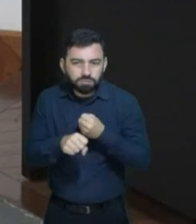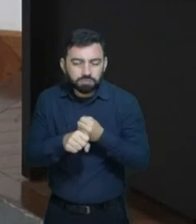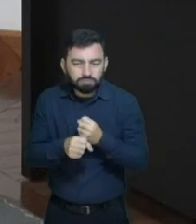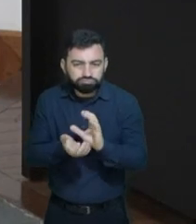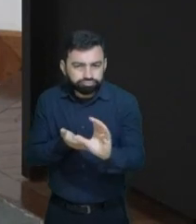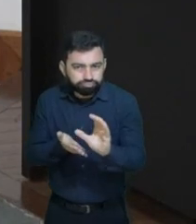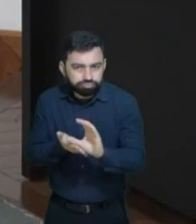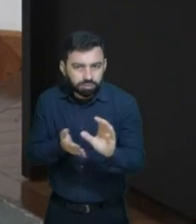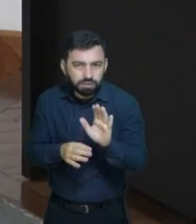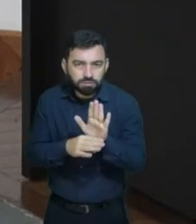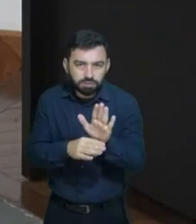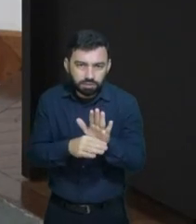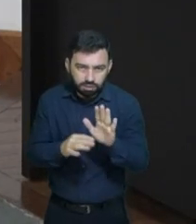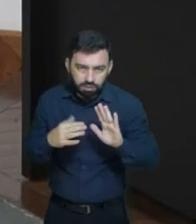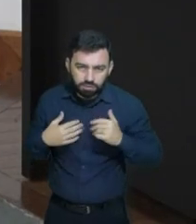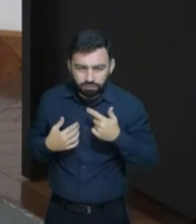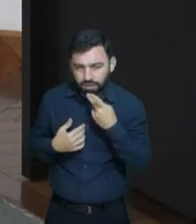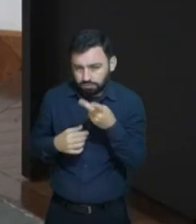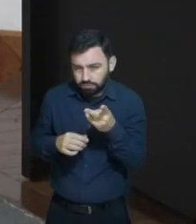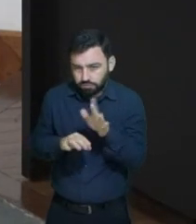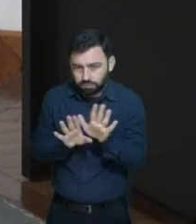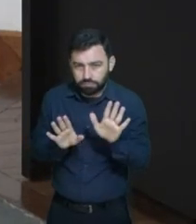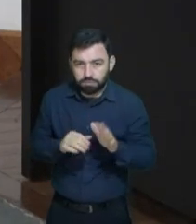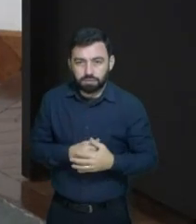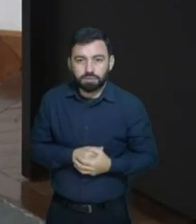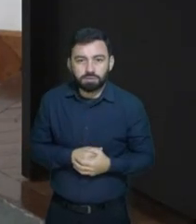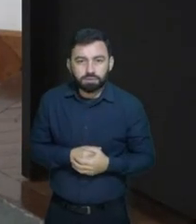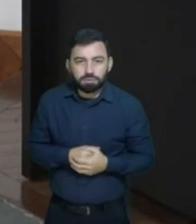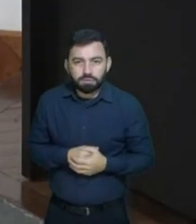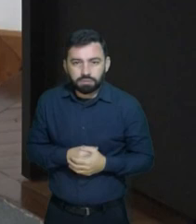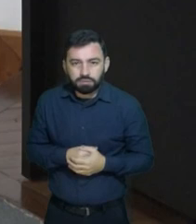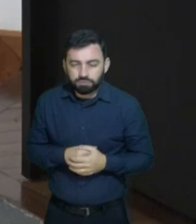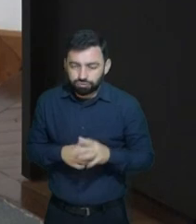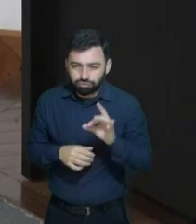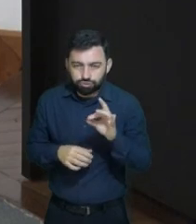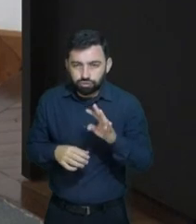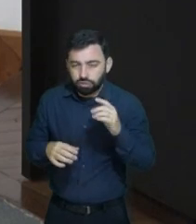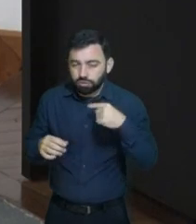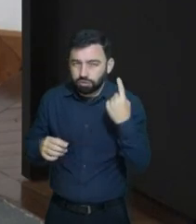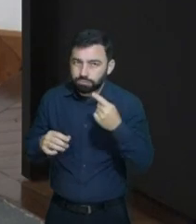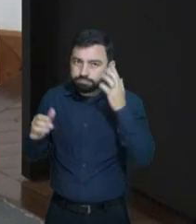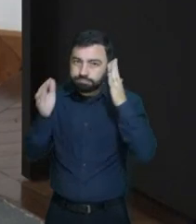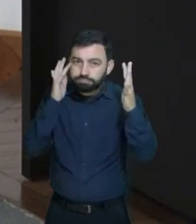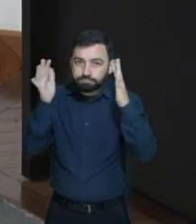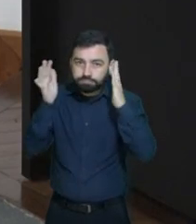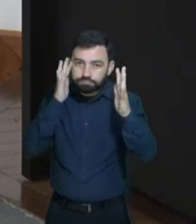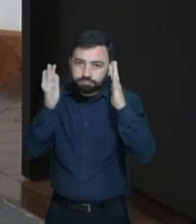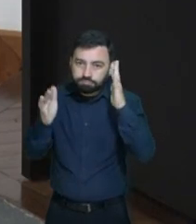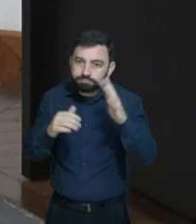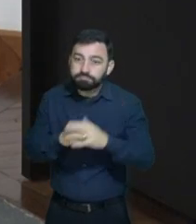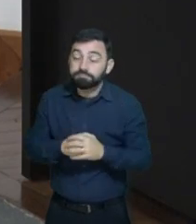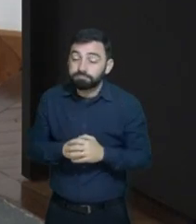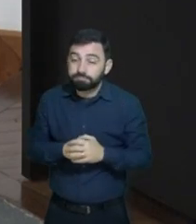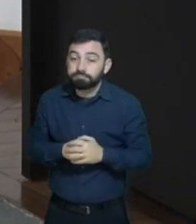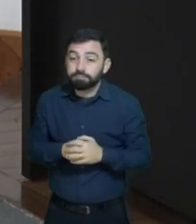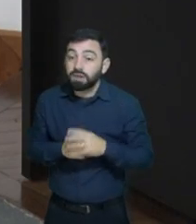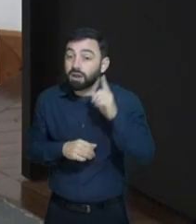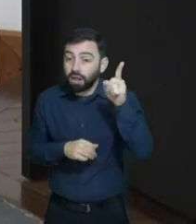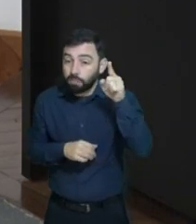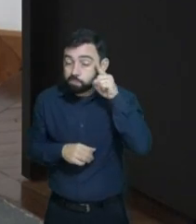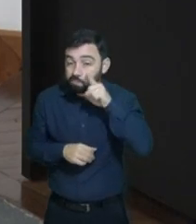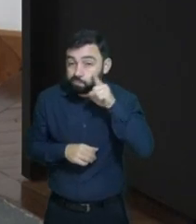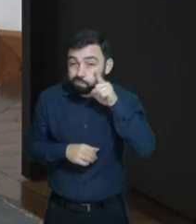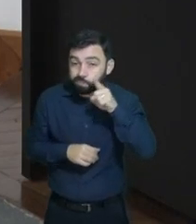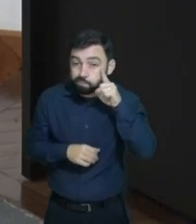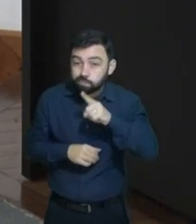Entende? Não sei, eu estou chutando esses valores, tá? Mas, assim, é só para... New Orleans, vamos pensar em New Orleans, nos